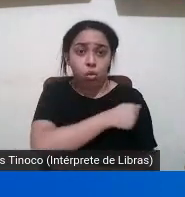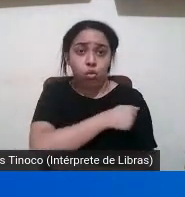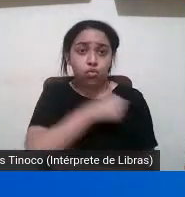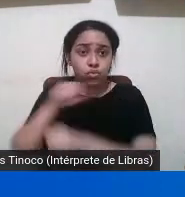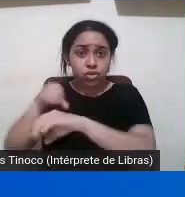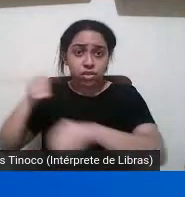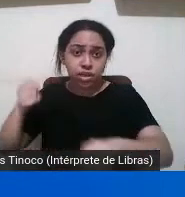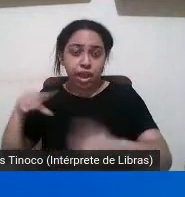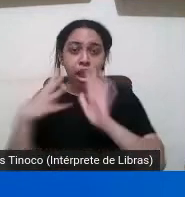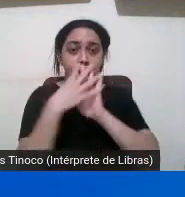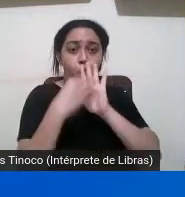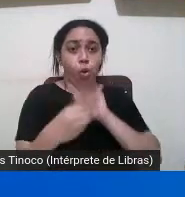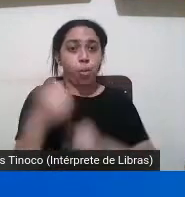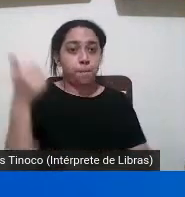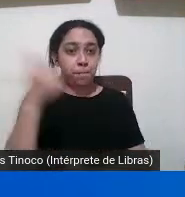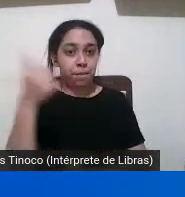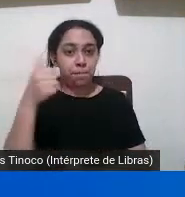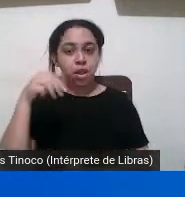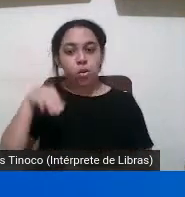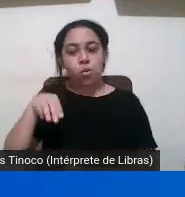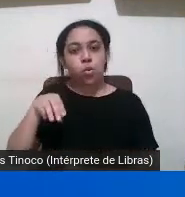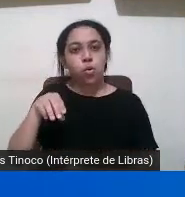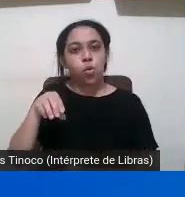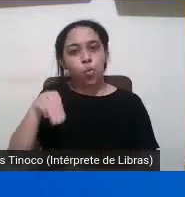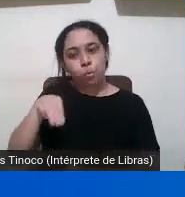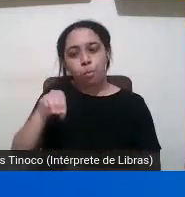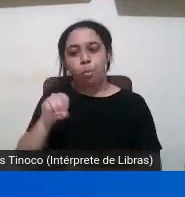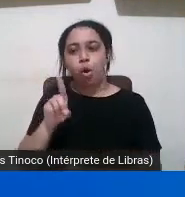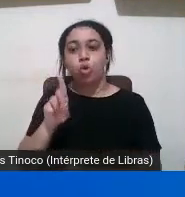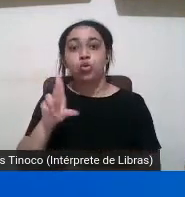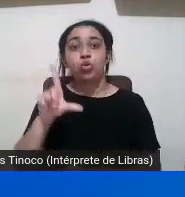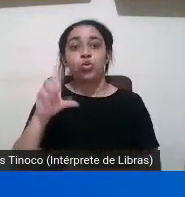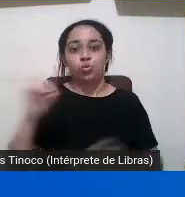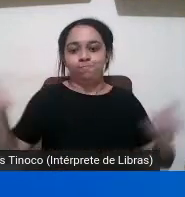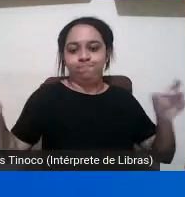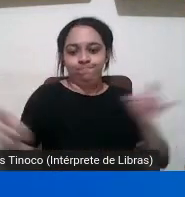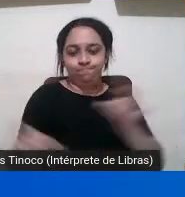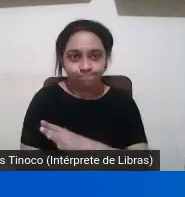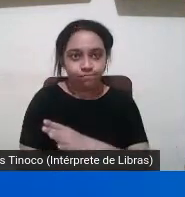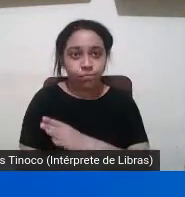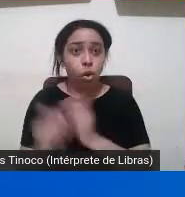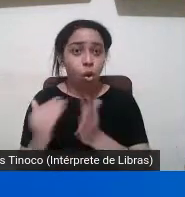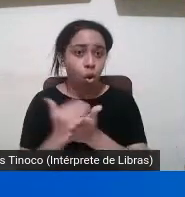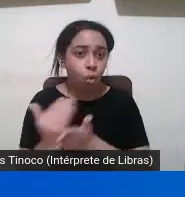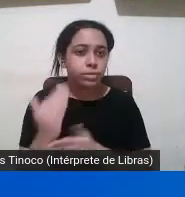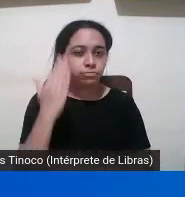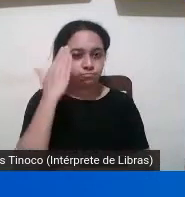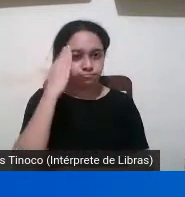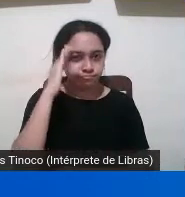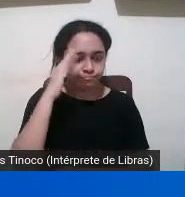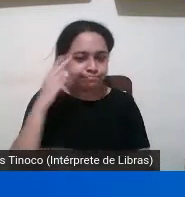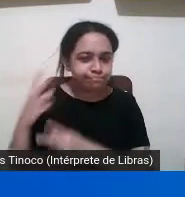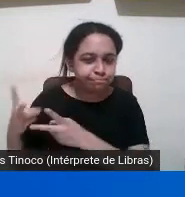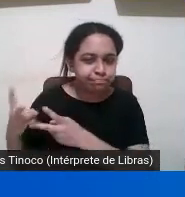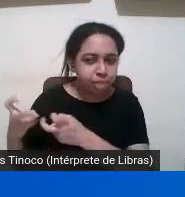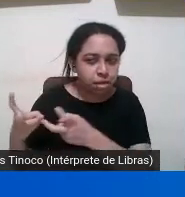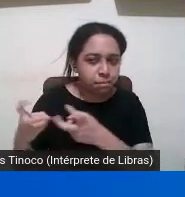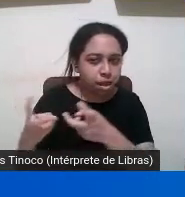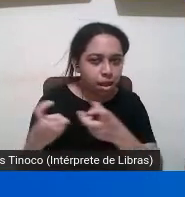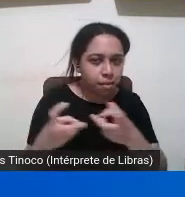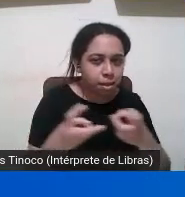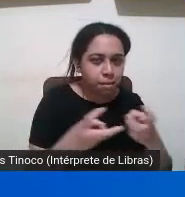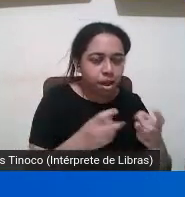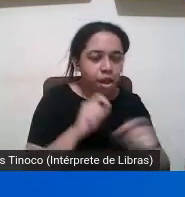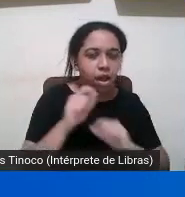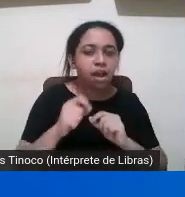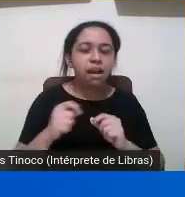a partir do primeiro módulo concluído quando ele começa a entender quando ele começa a perceber claramente que isso